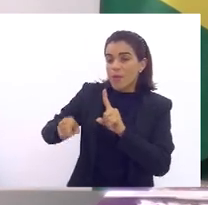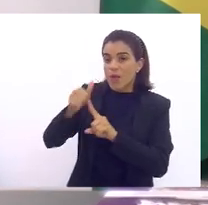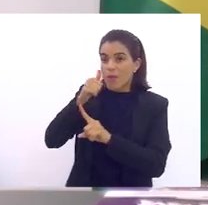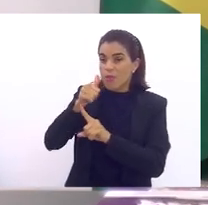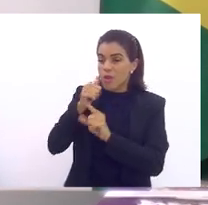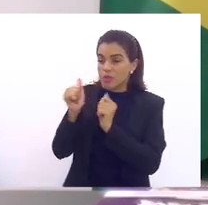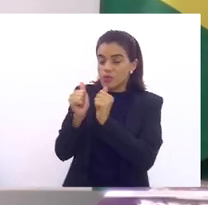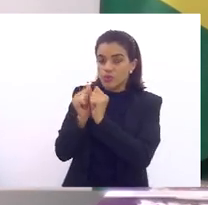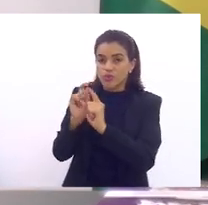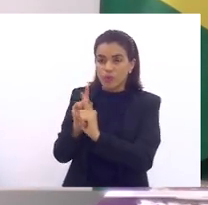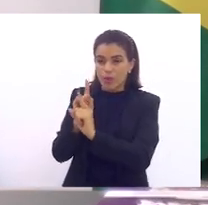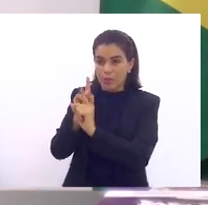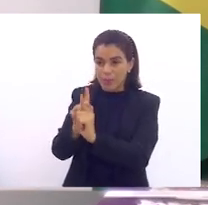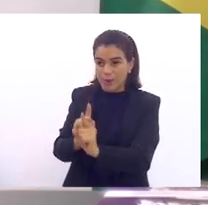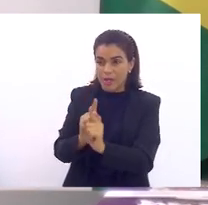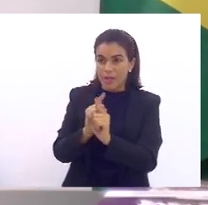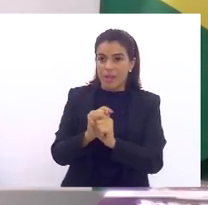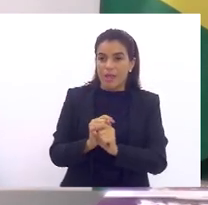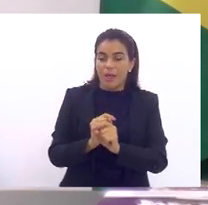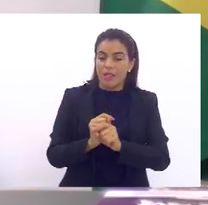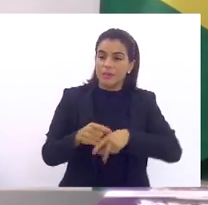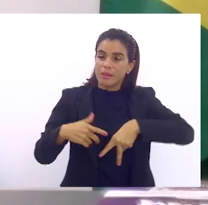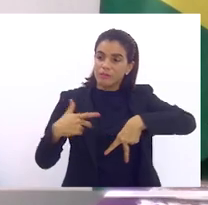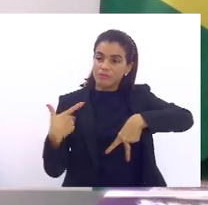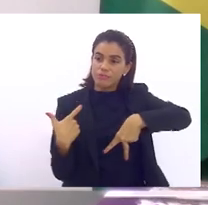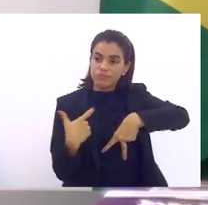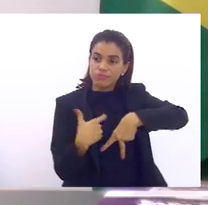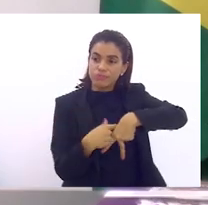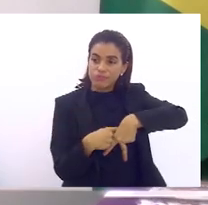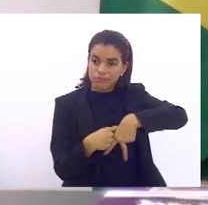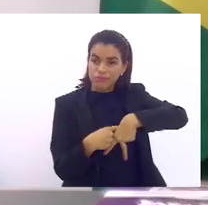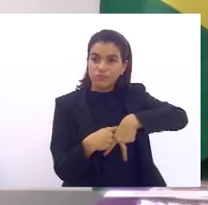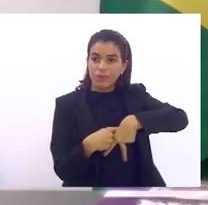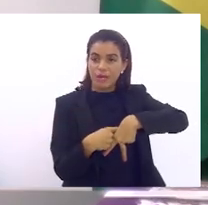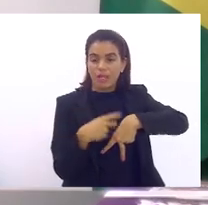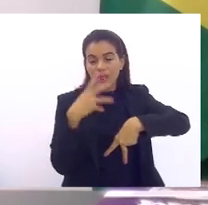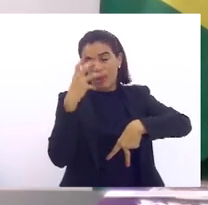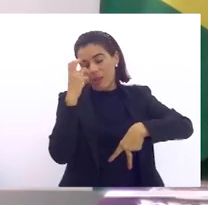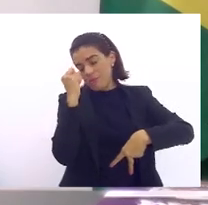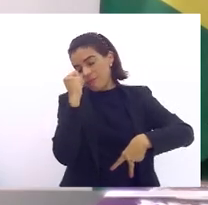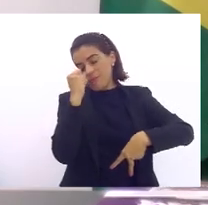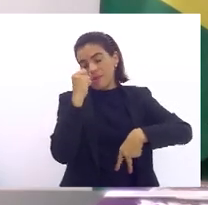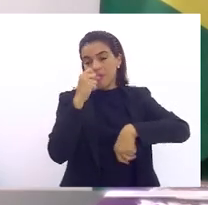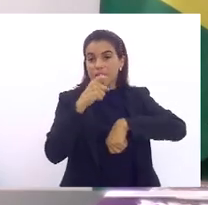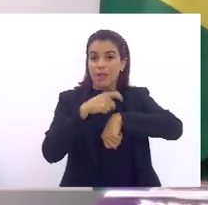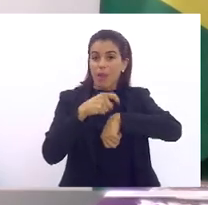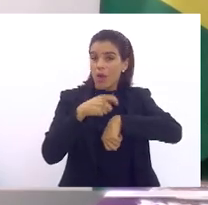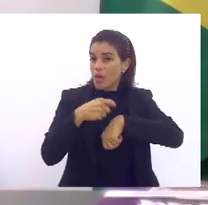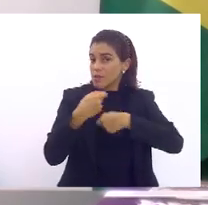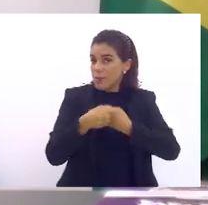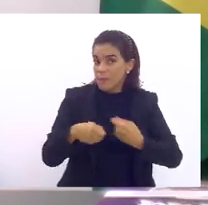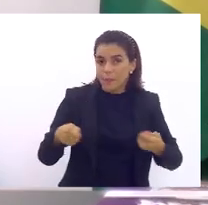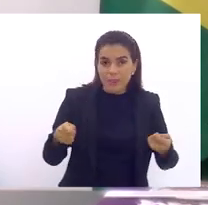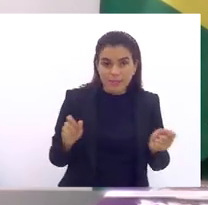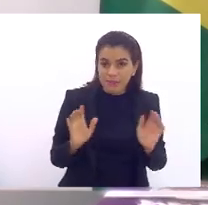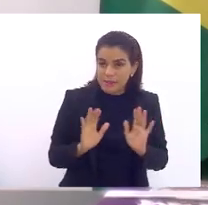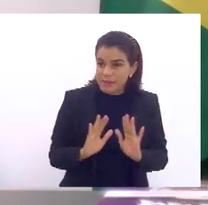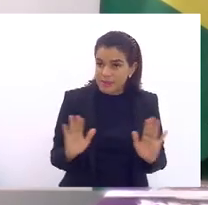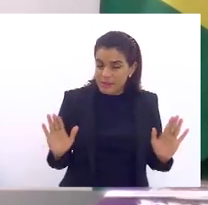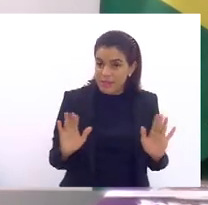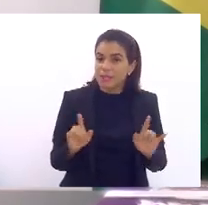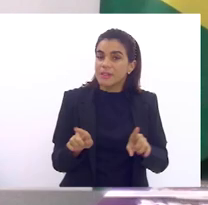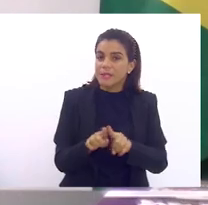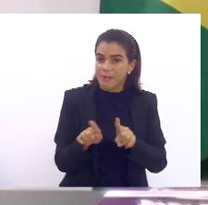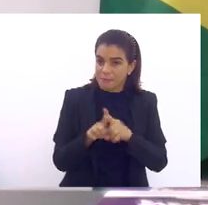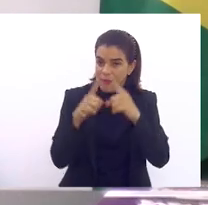com acompanhante cedar uma mulher uma grávida na hora do do procedimento sem necessidade também é